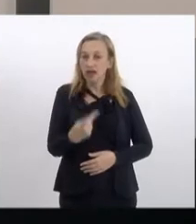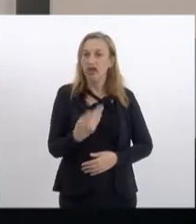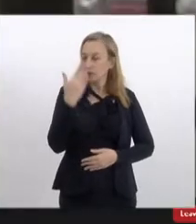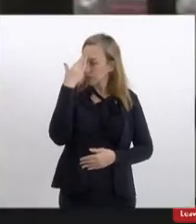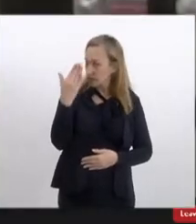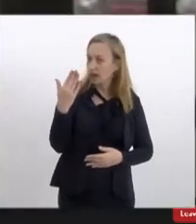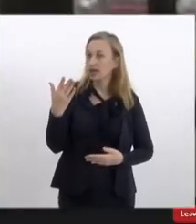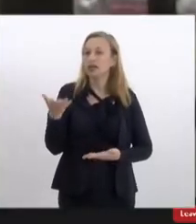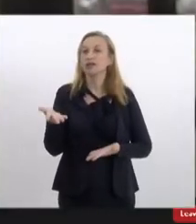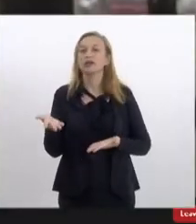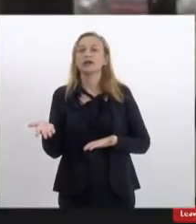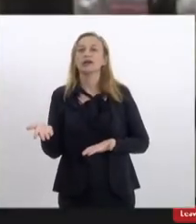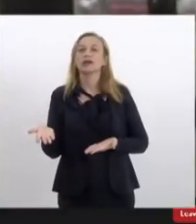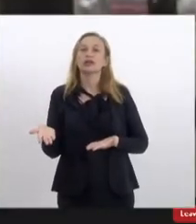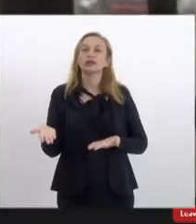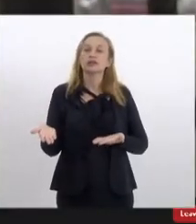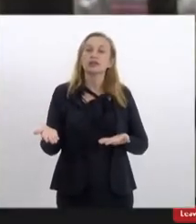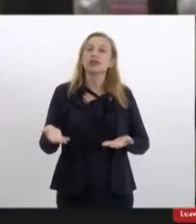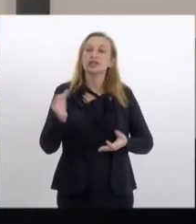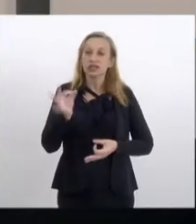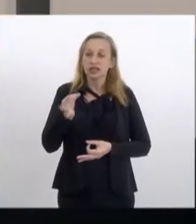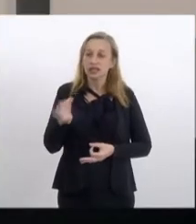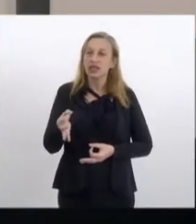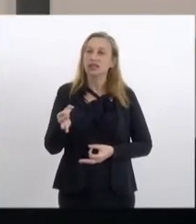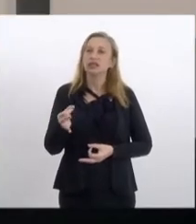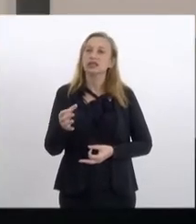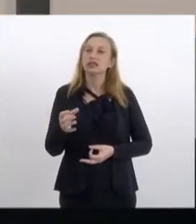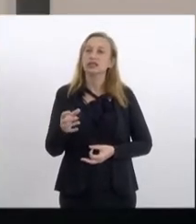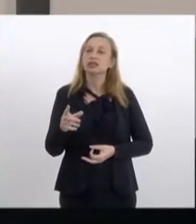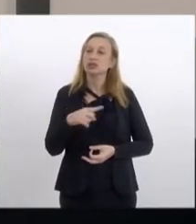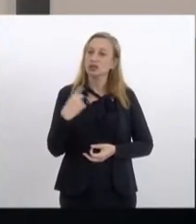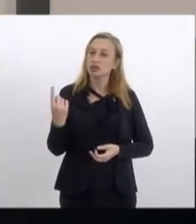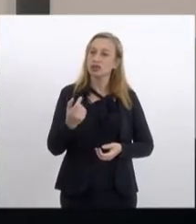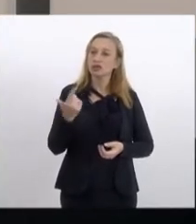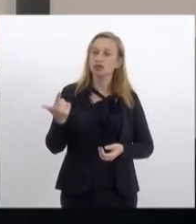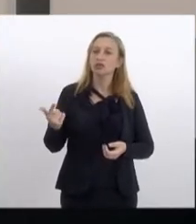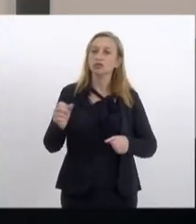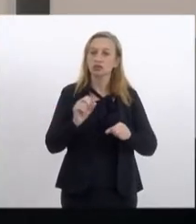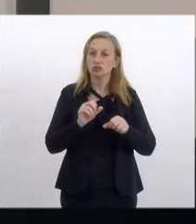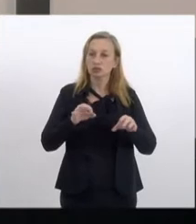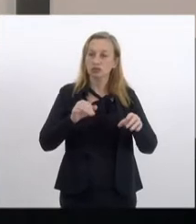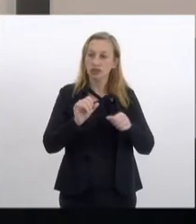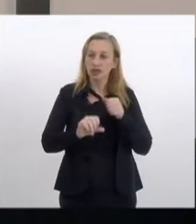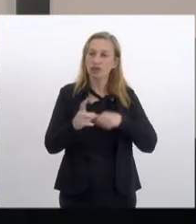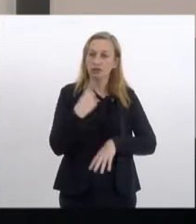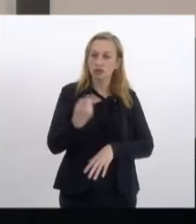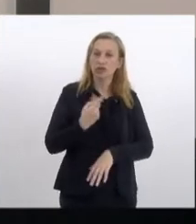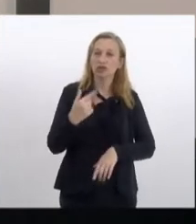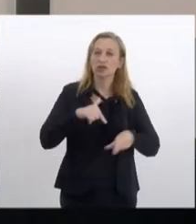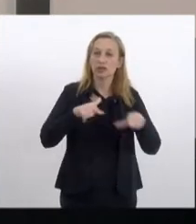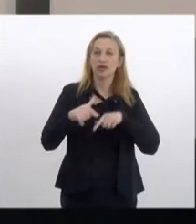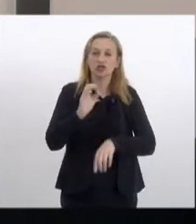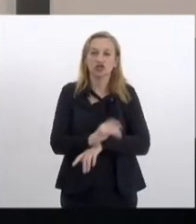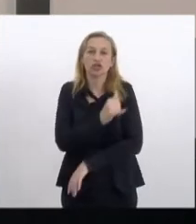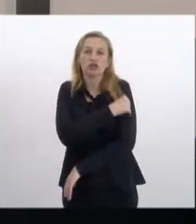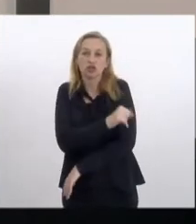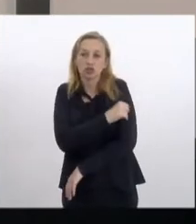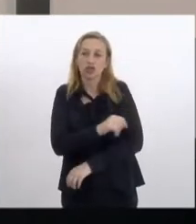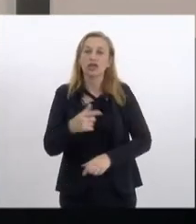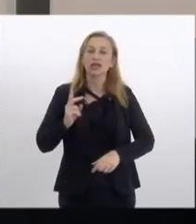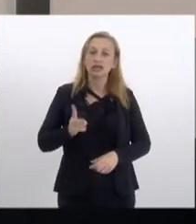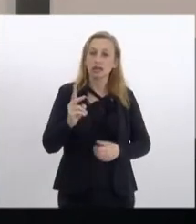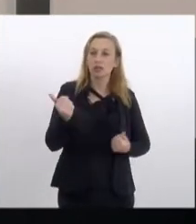pela participação. E pode ter certeza, sim, quatro braços nós vamos fazer o nosso trabalho aqui no estado do Rio de Janeiro e sempre